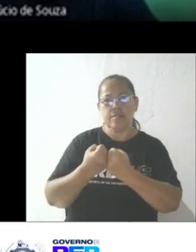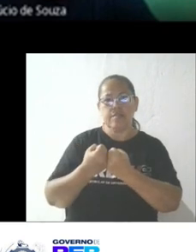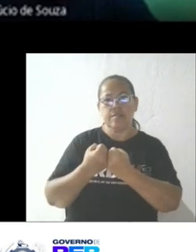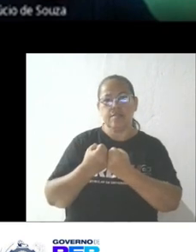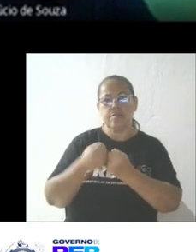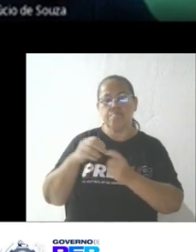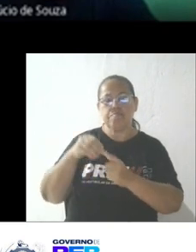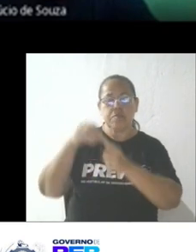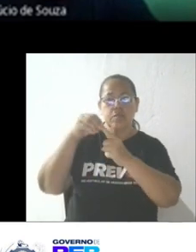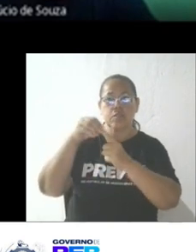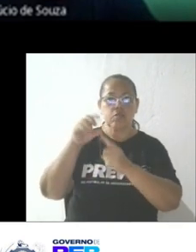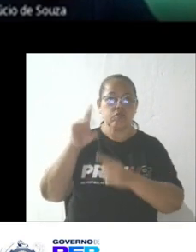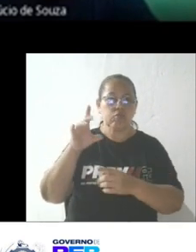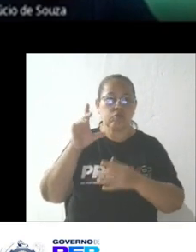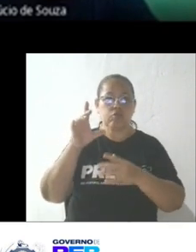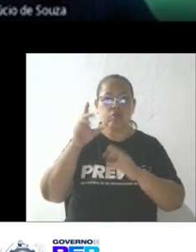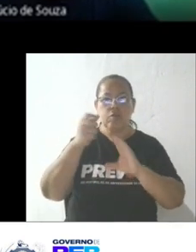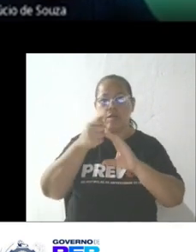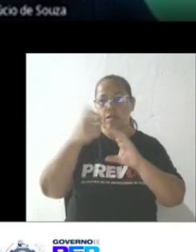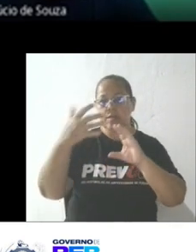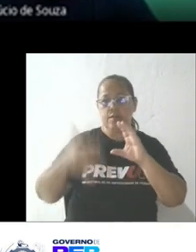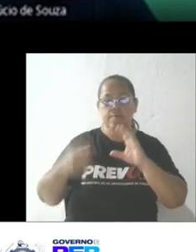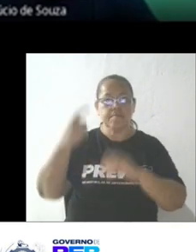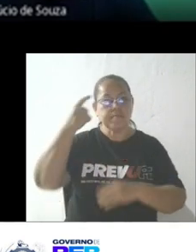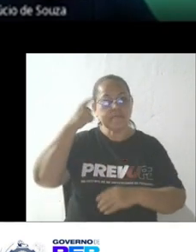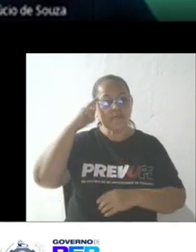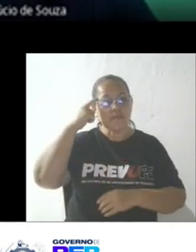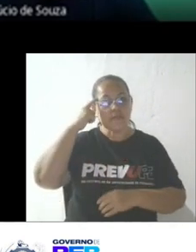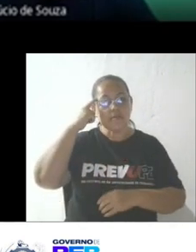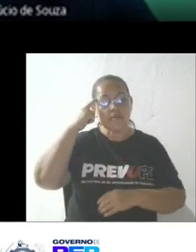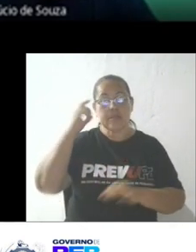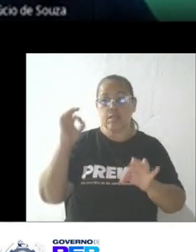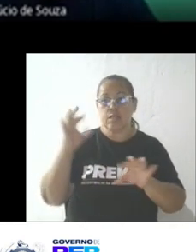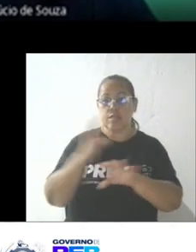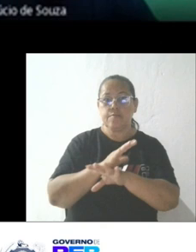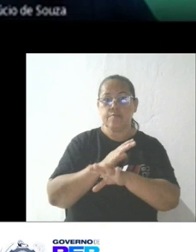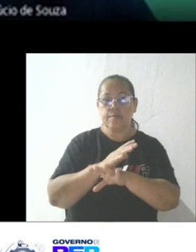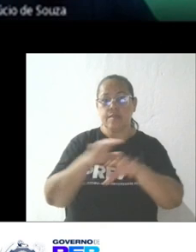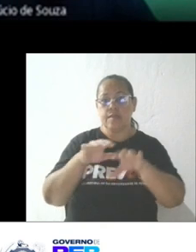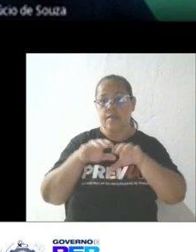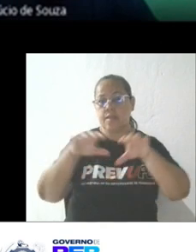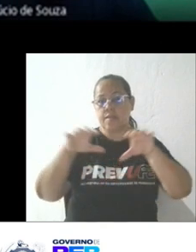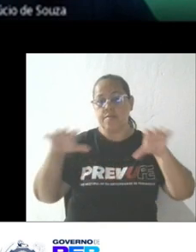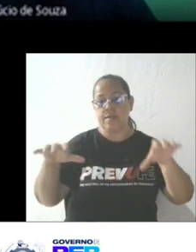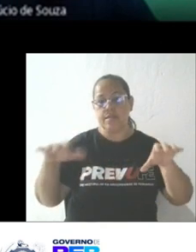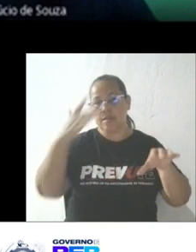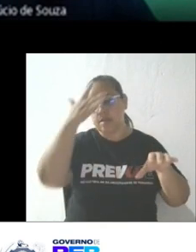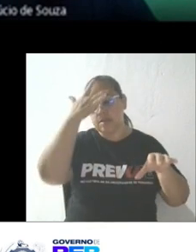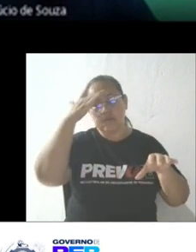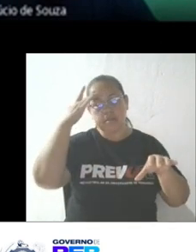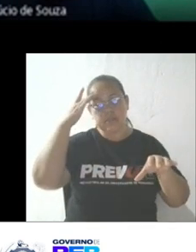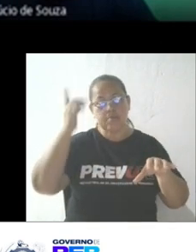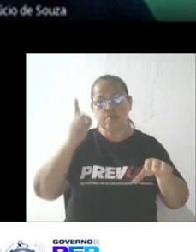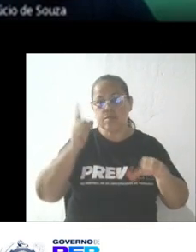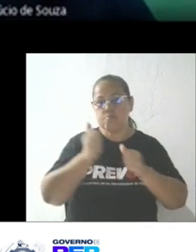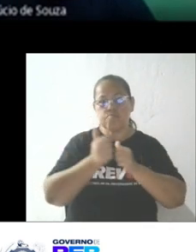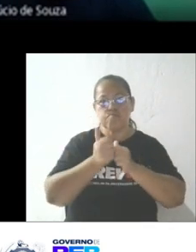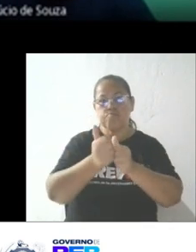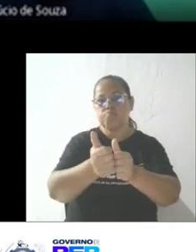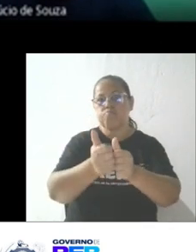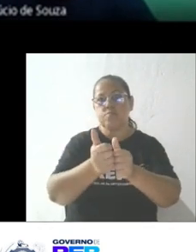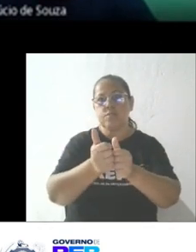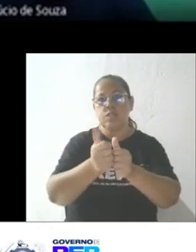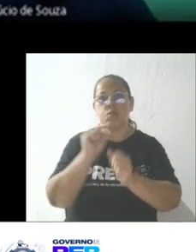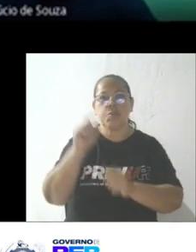aspectos da racionalidade acaba excluindo todos aqueles que não se enquadram na sua noção de irracionalidade